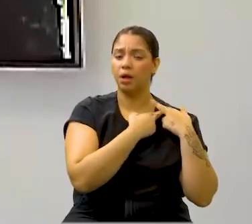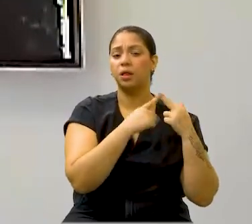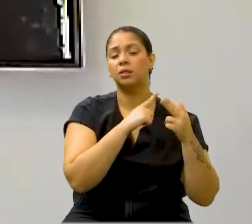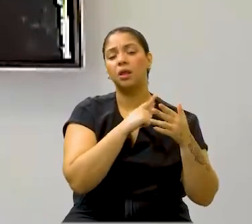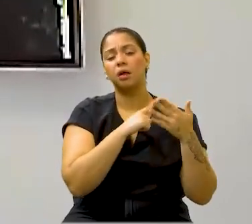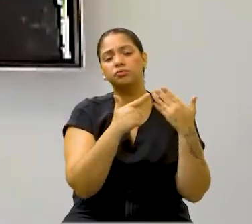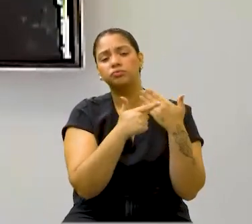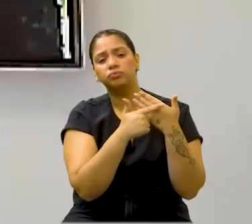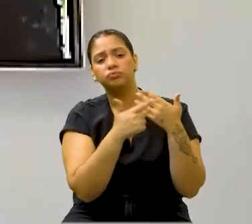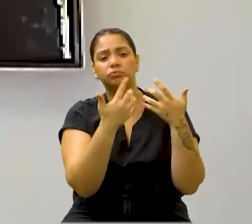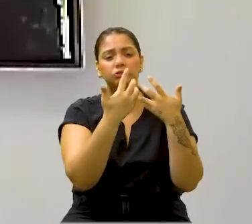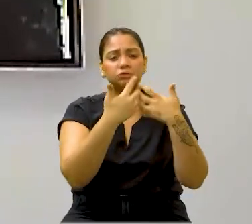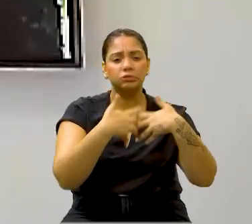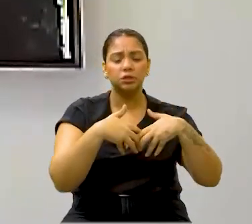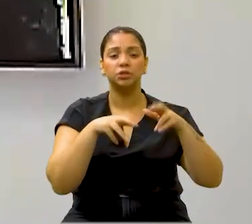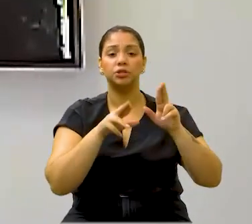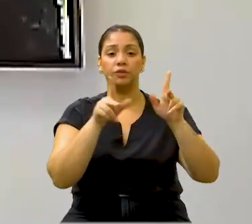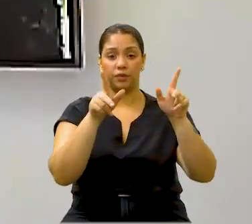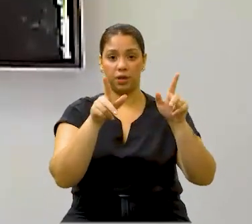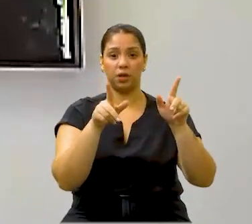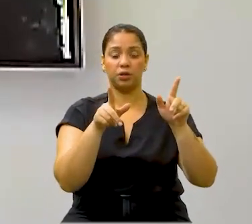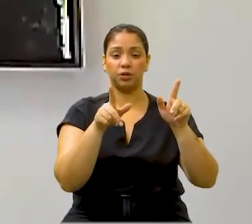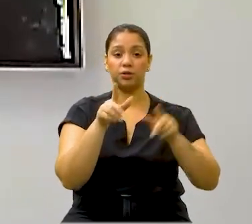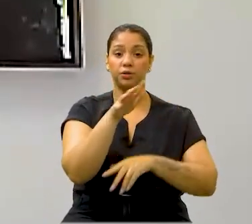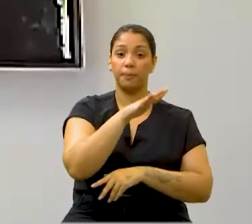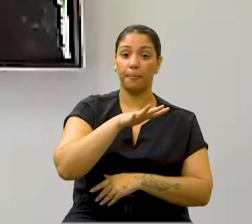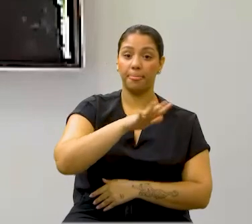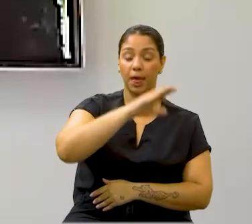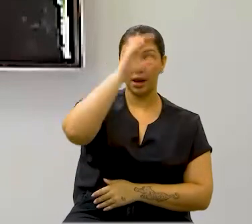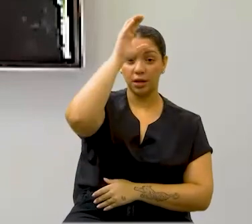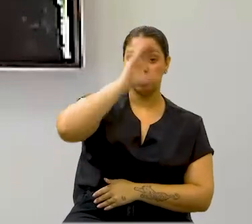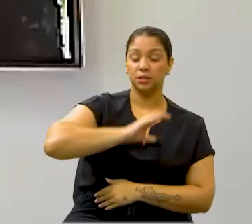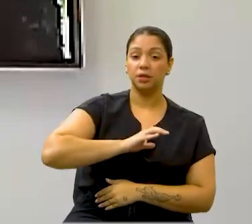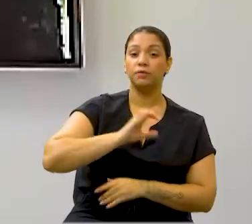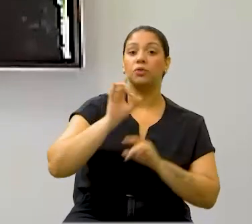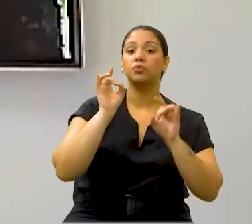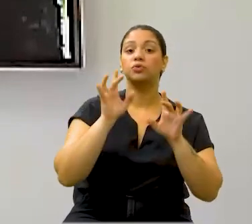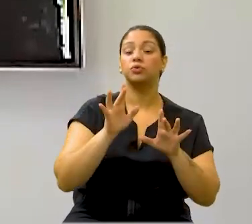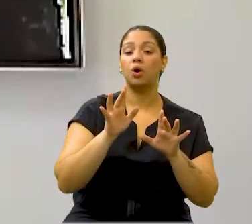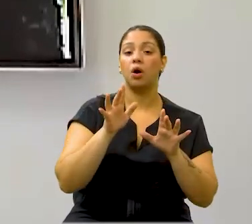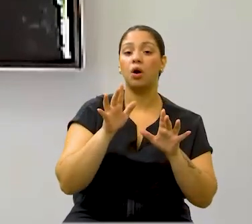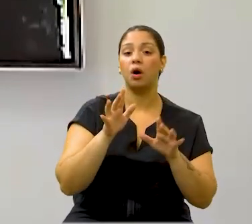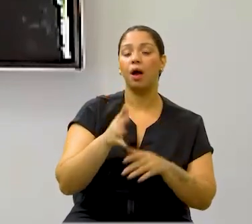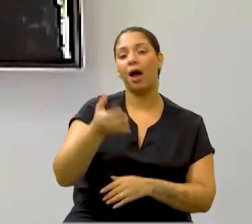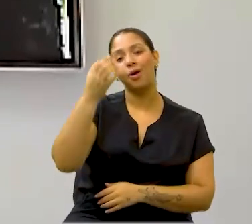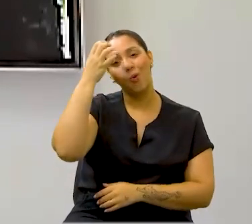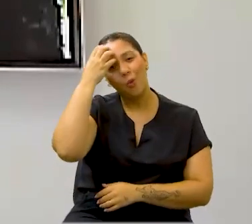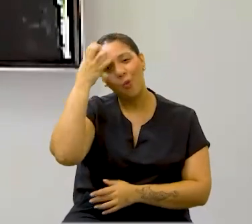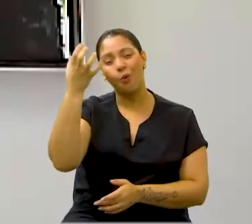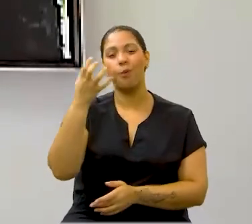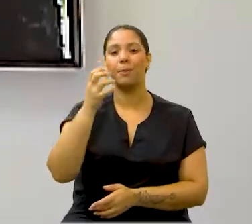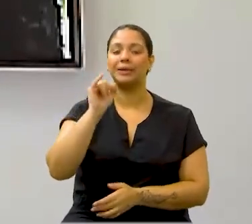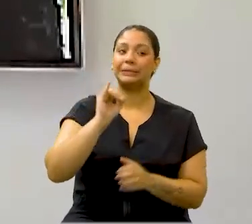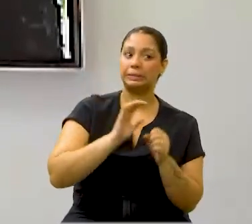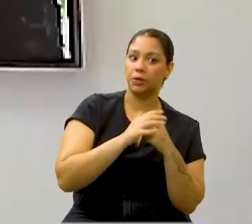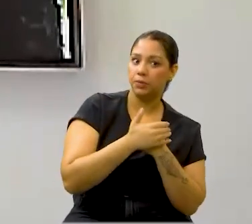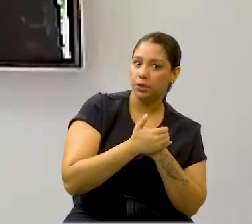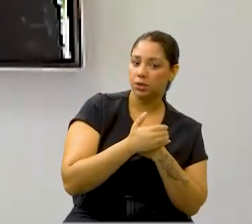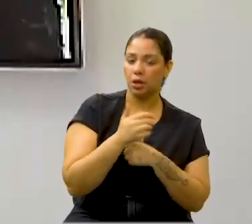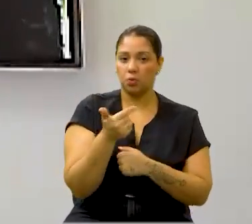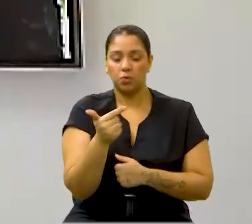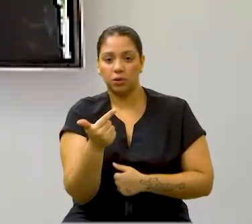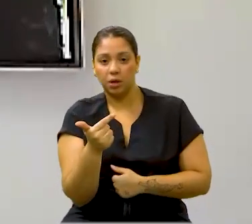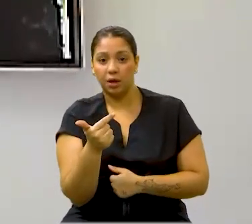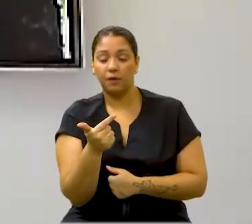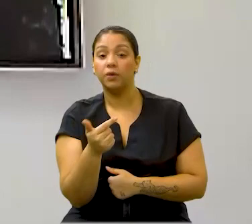ele funciona de forma diferente. Então, na esfera civil, eu não vou analisar a culpa, se houve